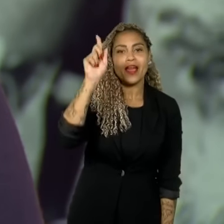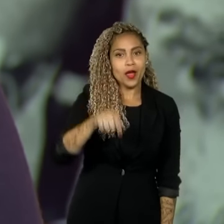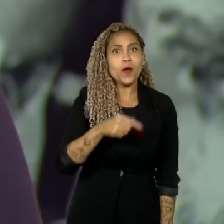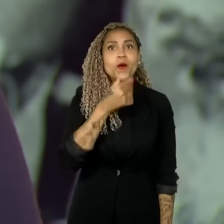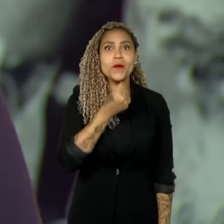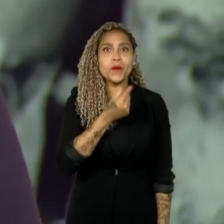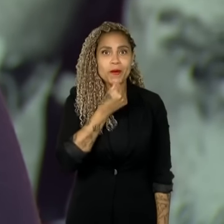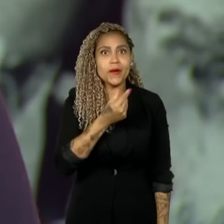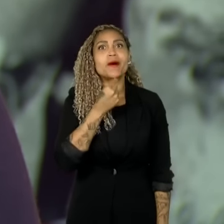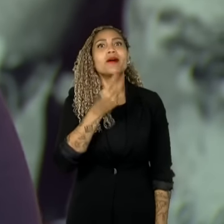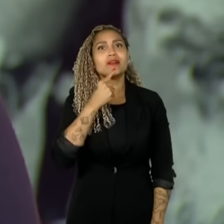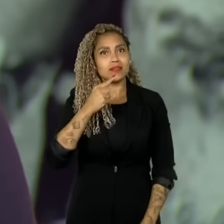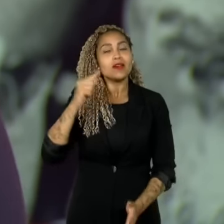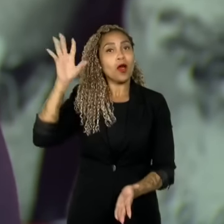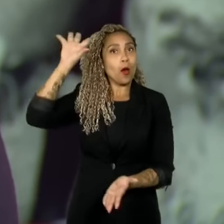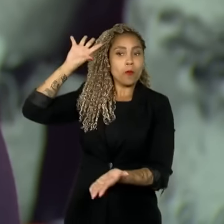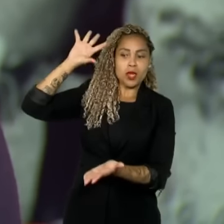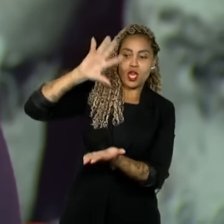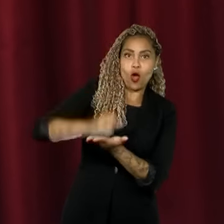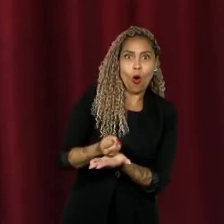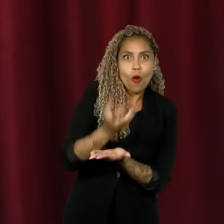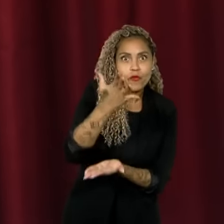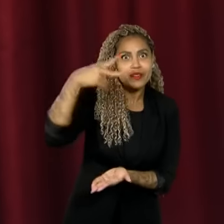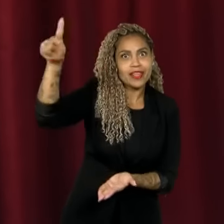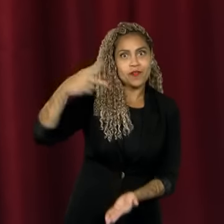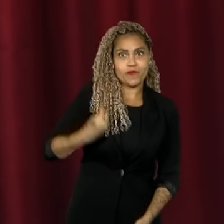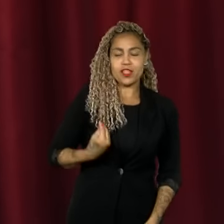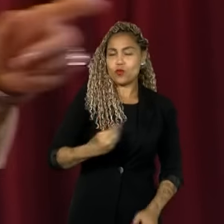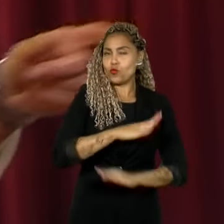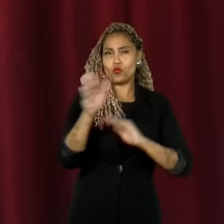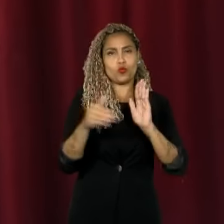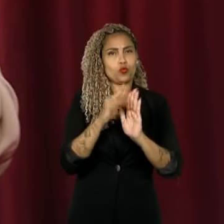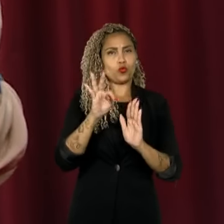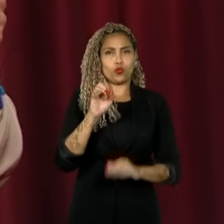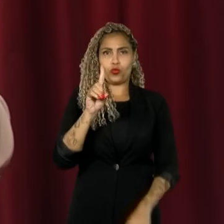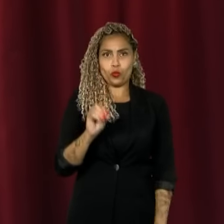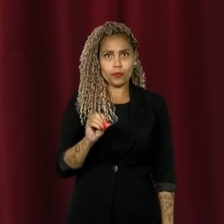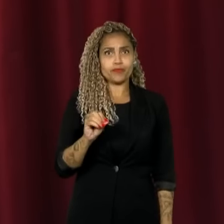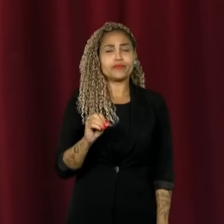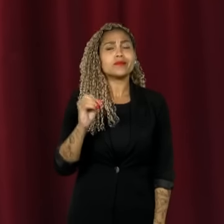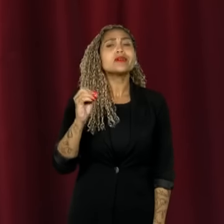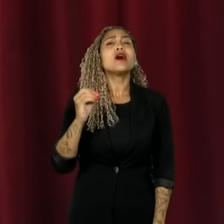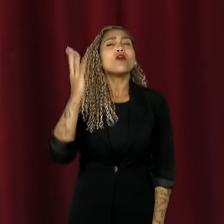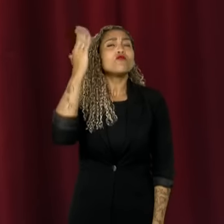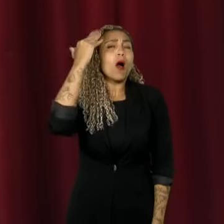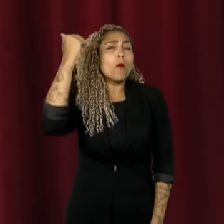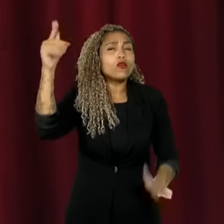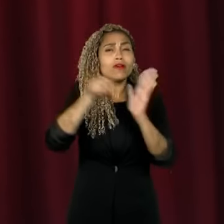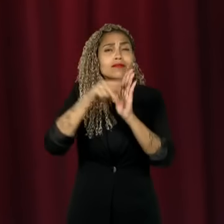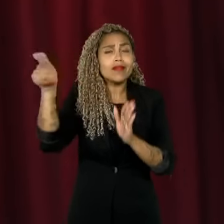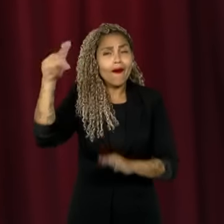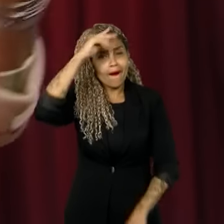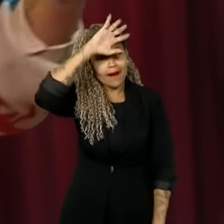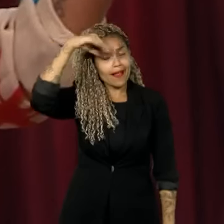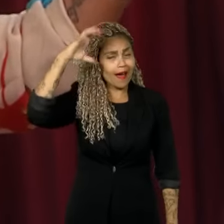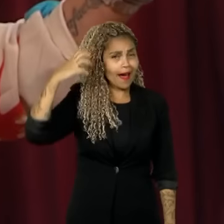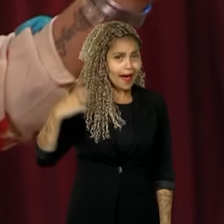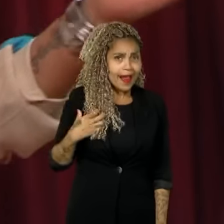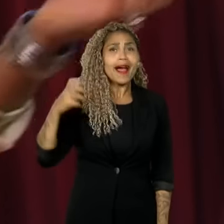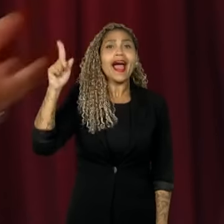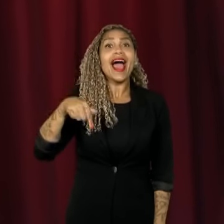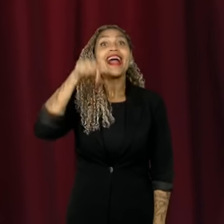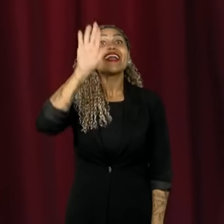sabe tudo e vai contar tudo pra gente. T-U-D-O. E os maiores sucessos de Clara serão interpretados pela voz que já